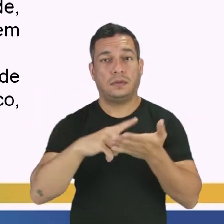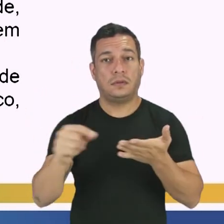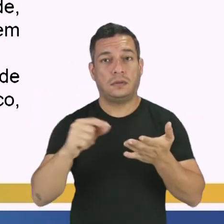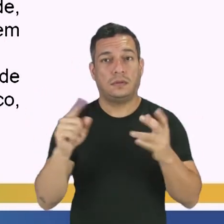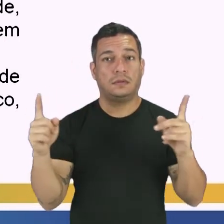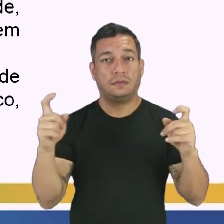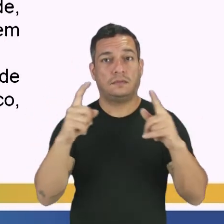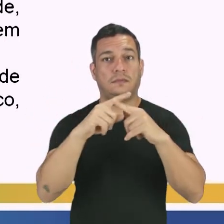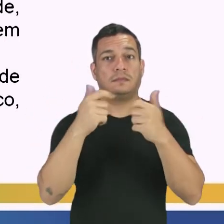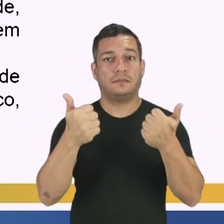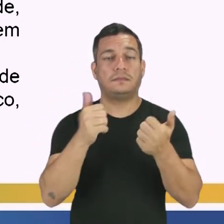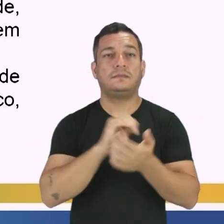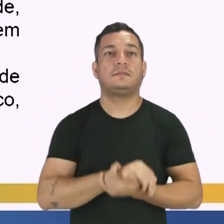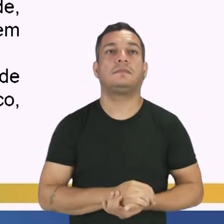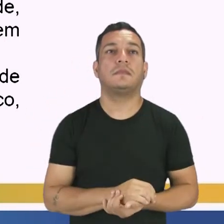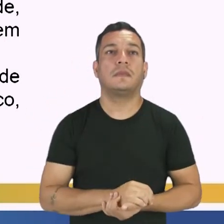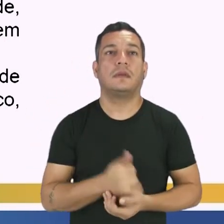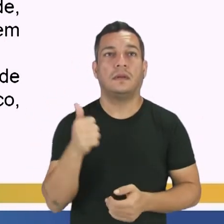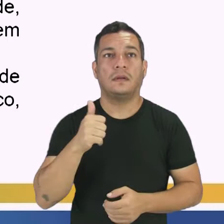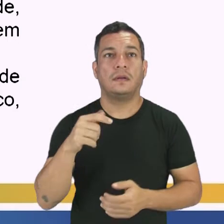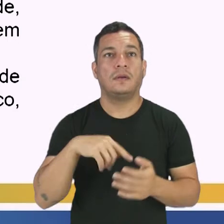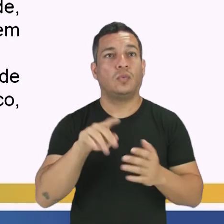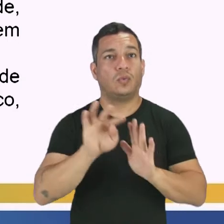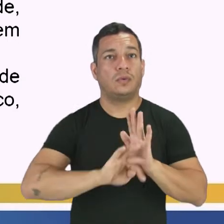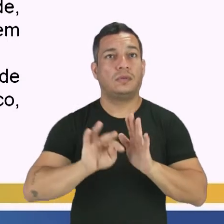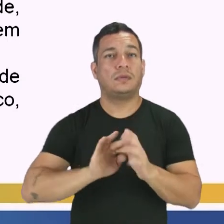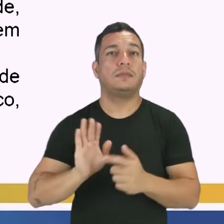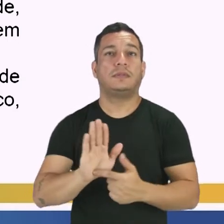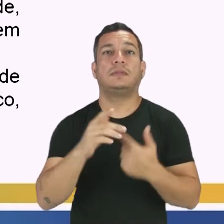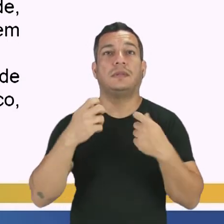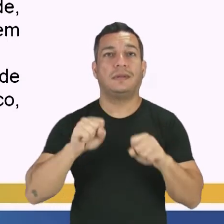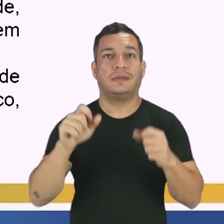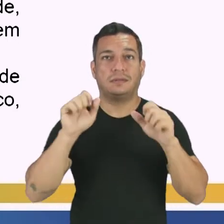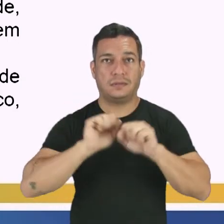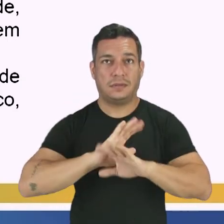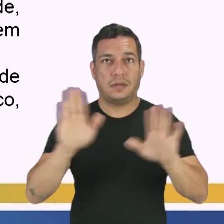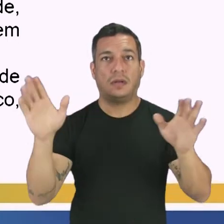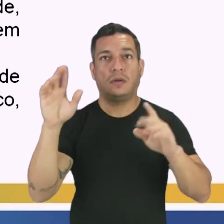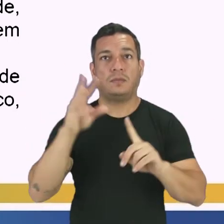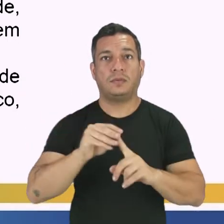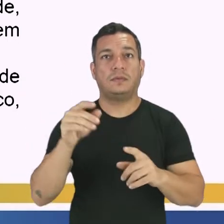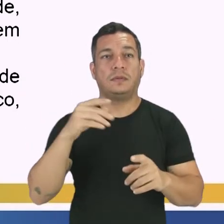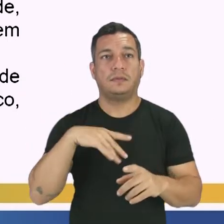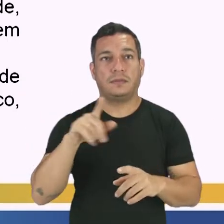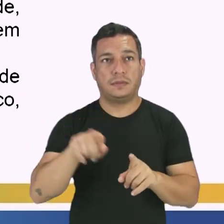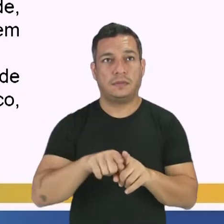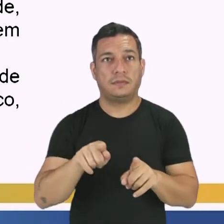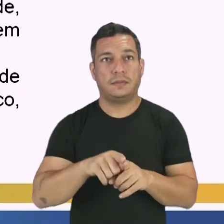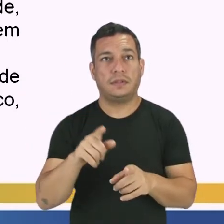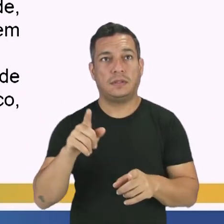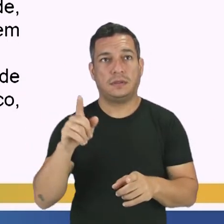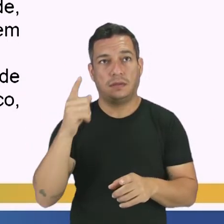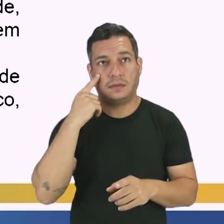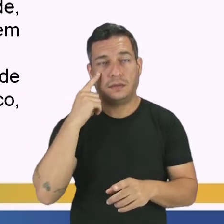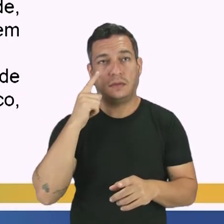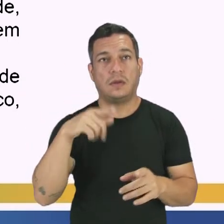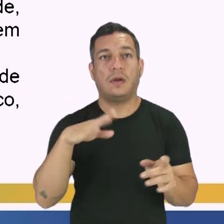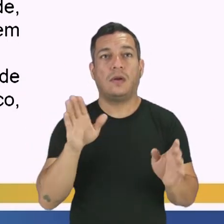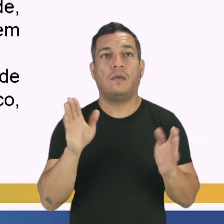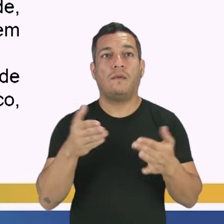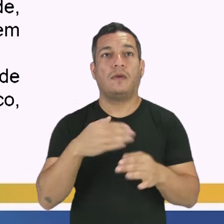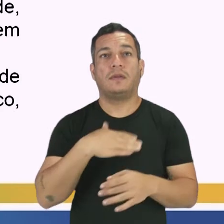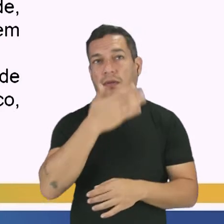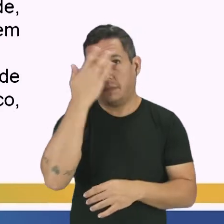científica. Ok? A primeira. Esse texto apresenta uma linguagem clara, objetiva e impessoal, destituído de